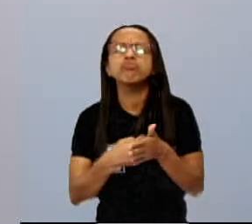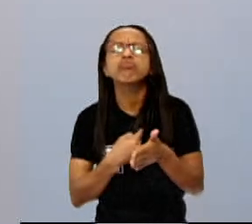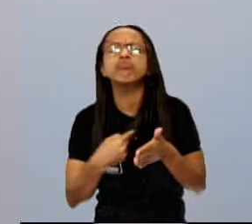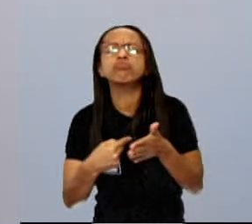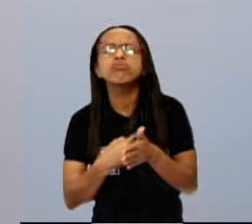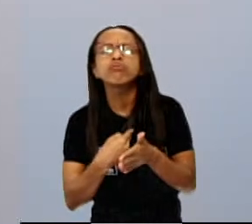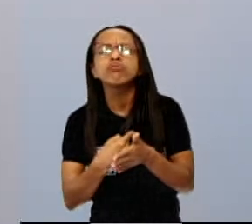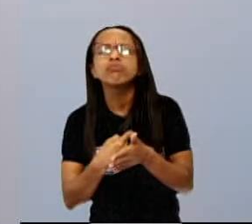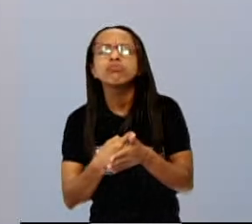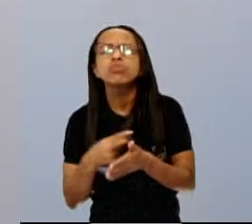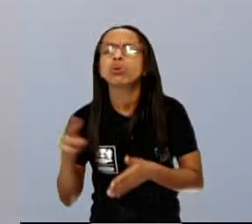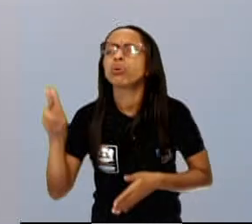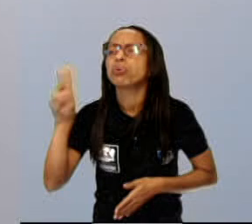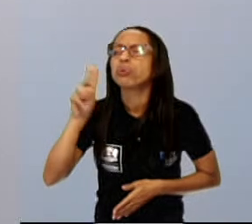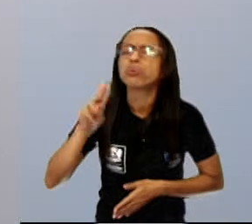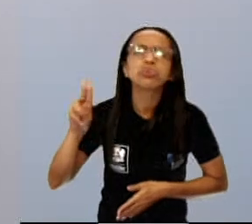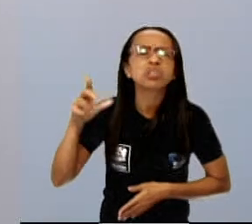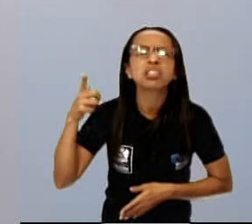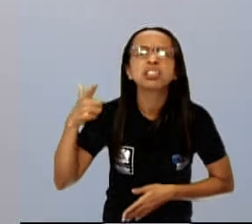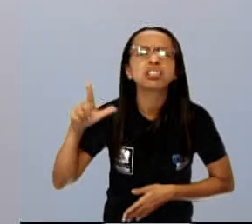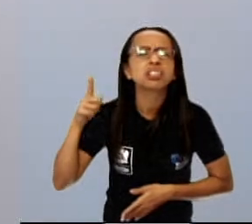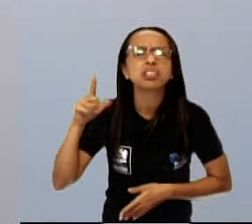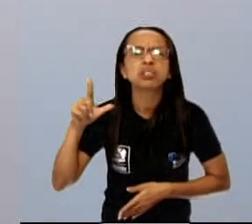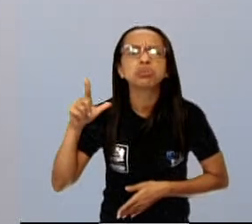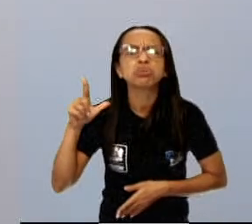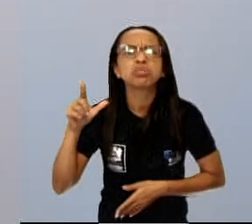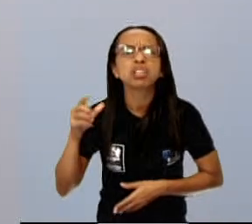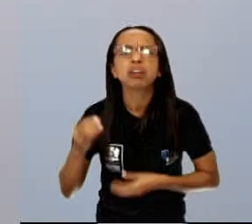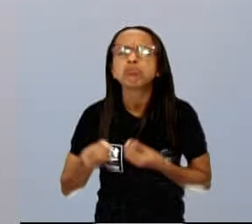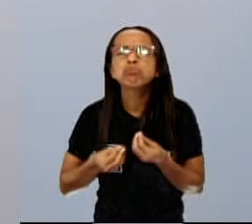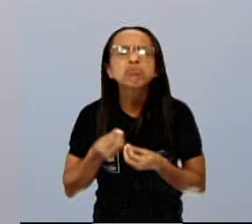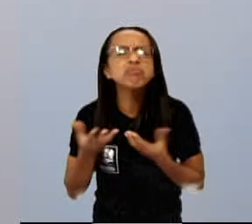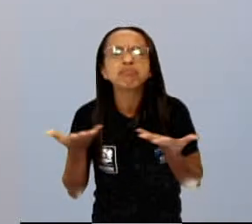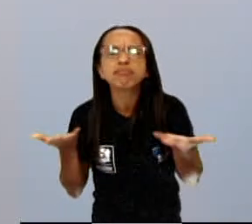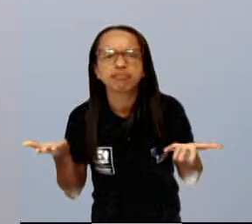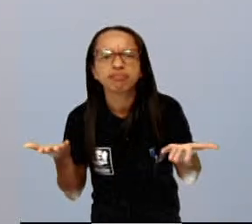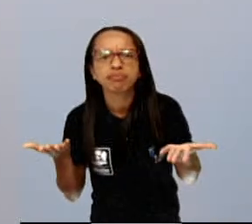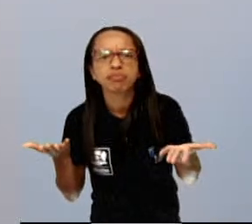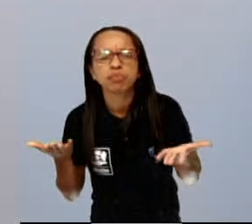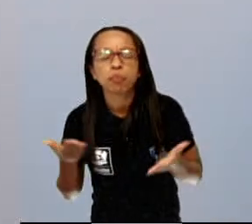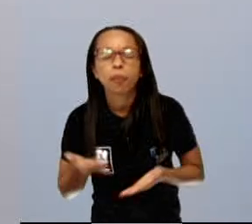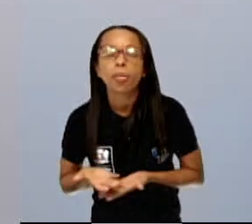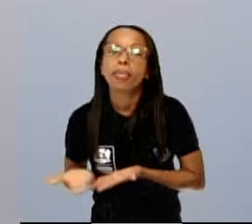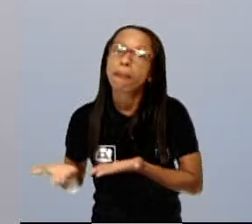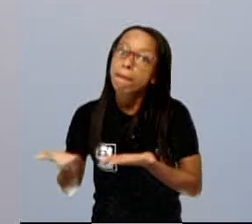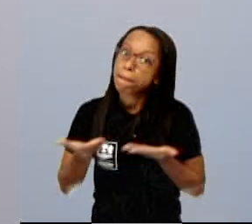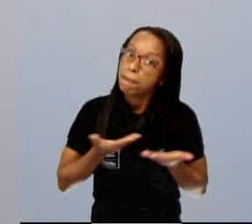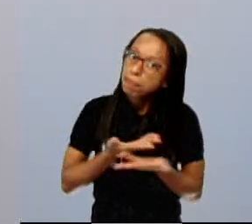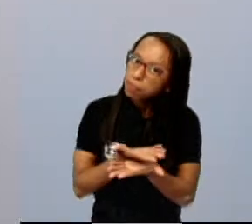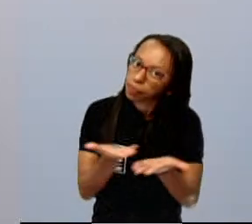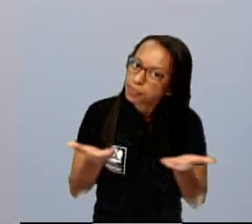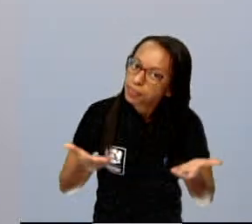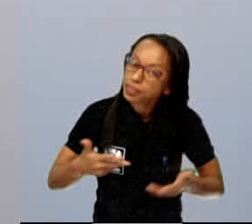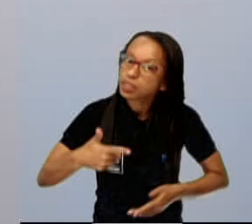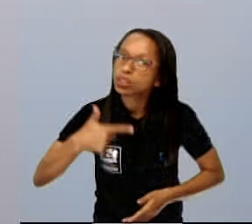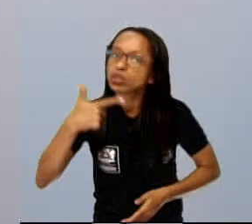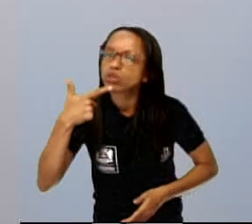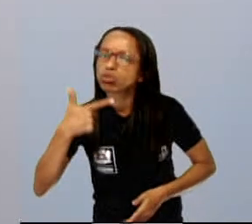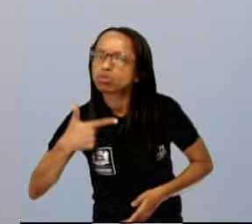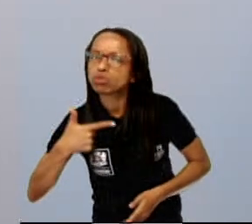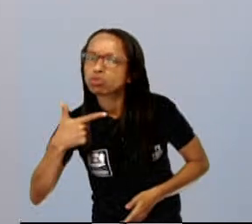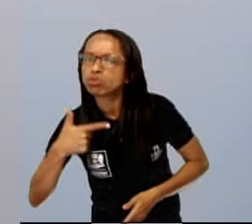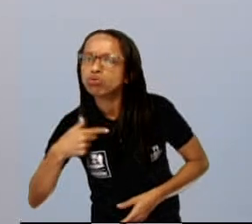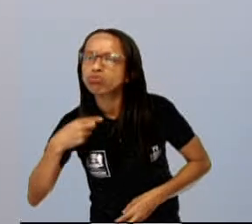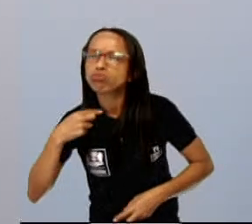serve literatura? Trouxe para vocês duas pequenas citações para que a gente possa pensar